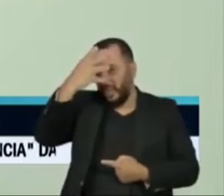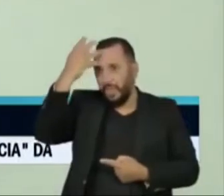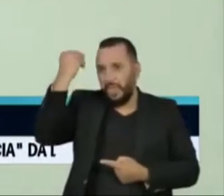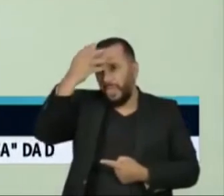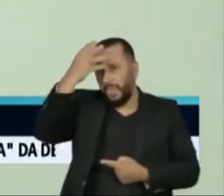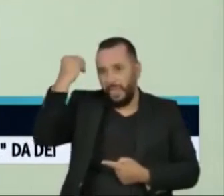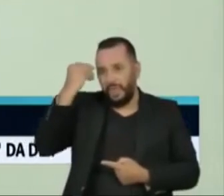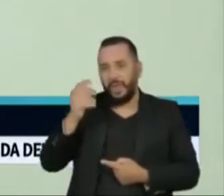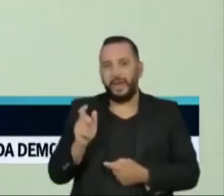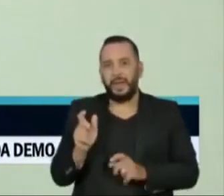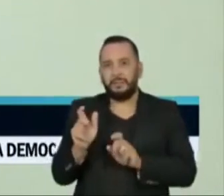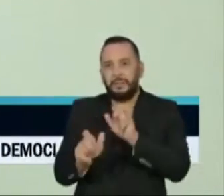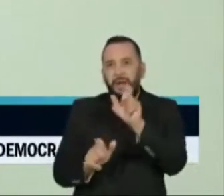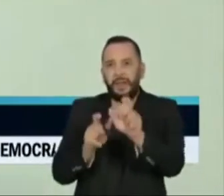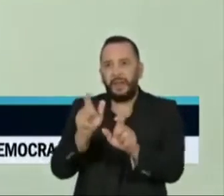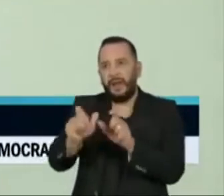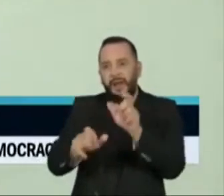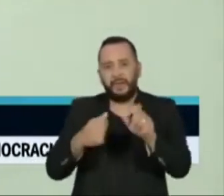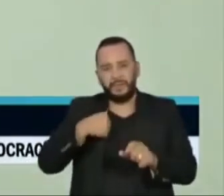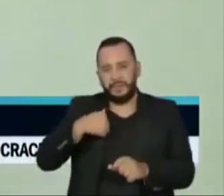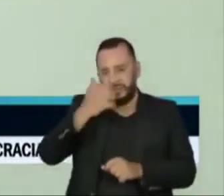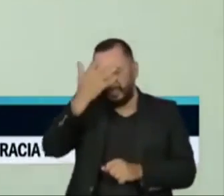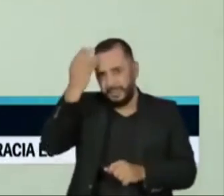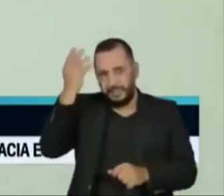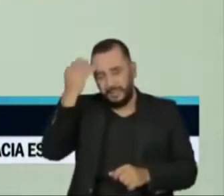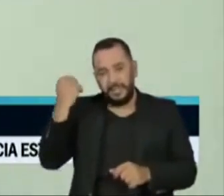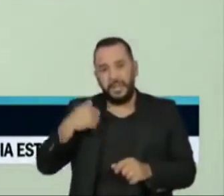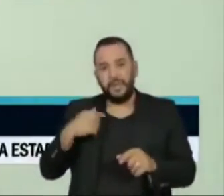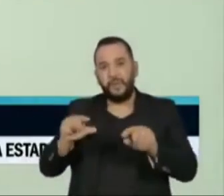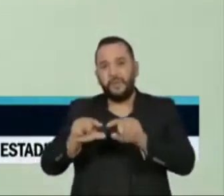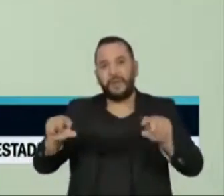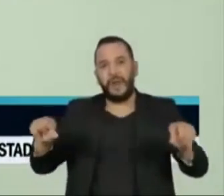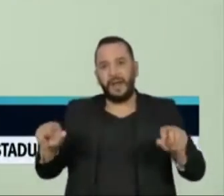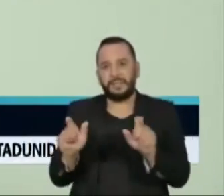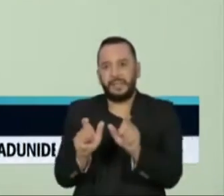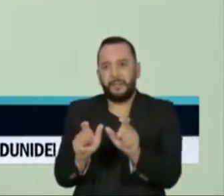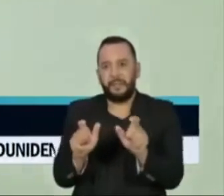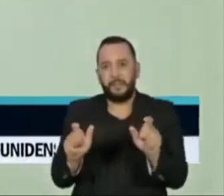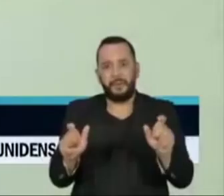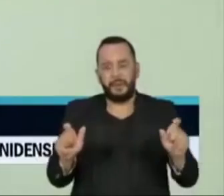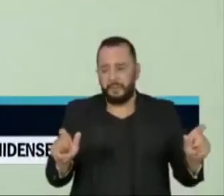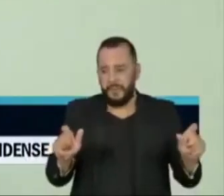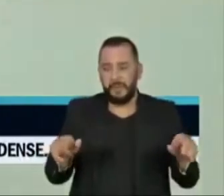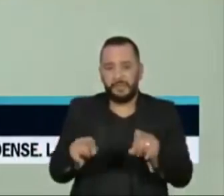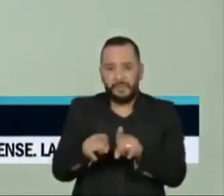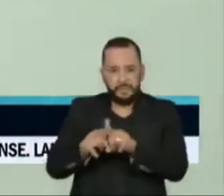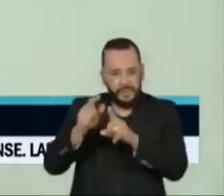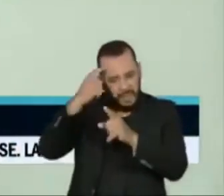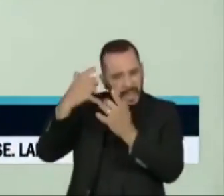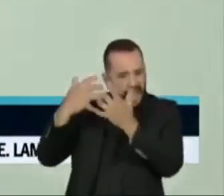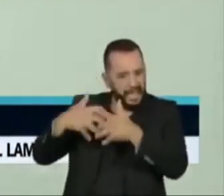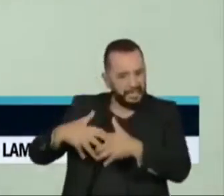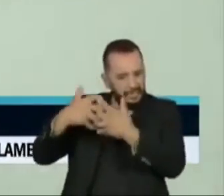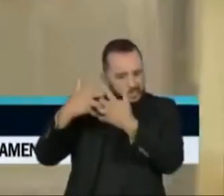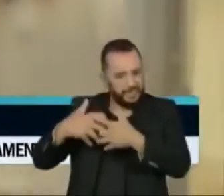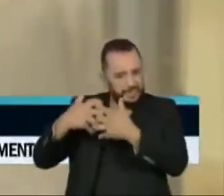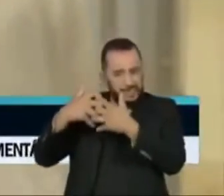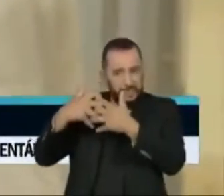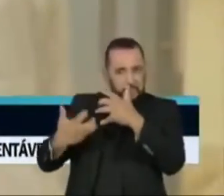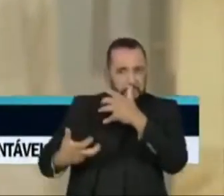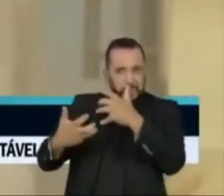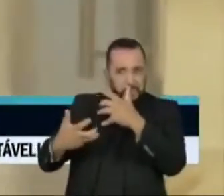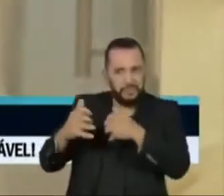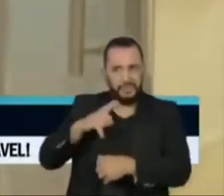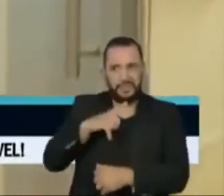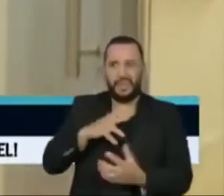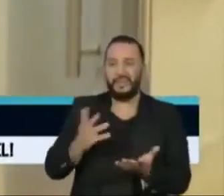esquecia as palavras, não conseguia fazer uma frase completa, a questão do raciocínio lógico completamente falho.